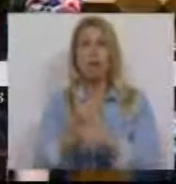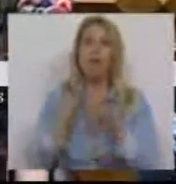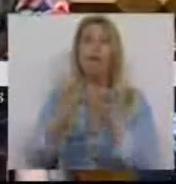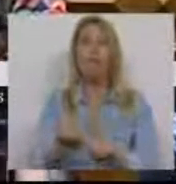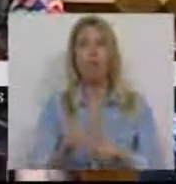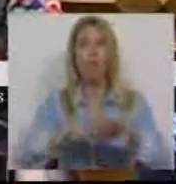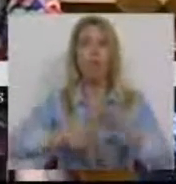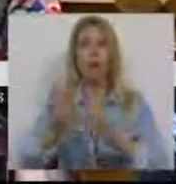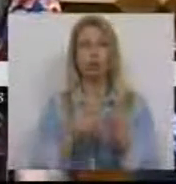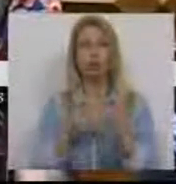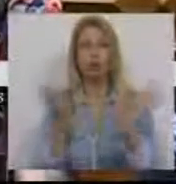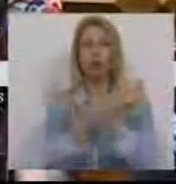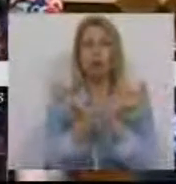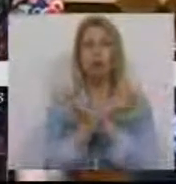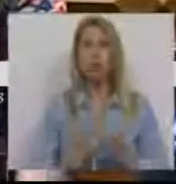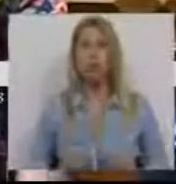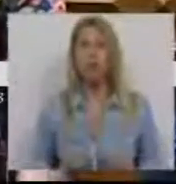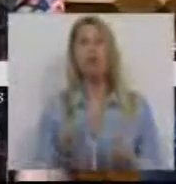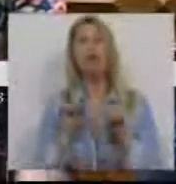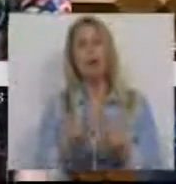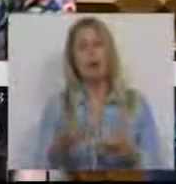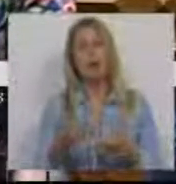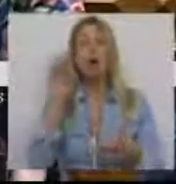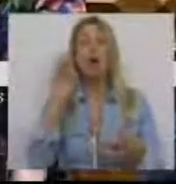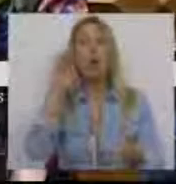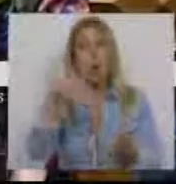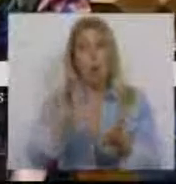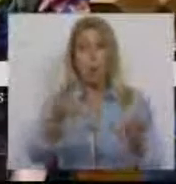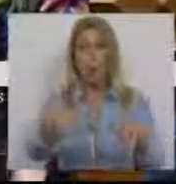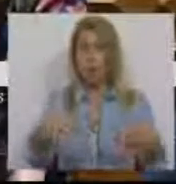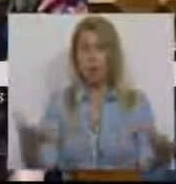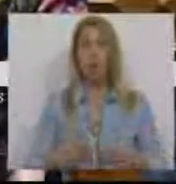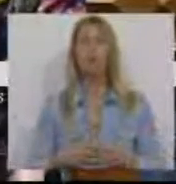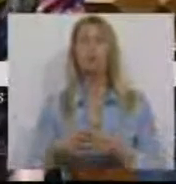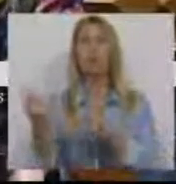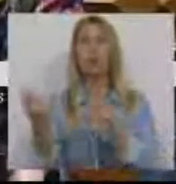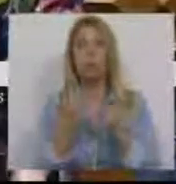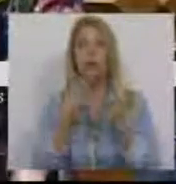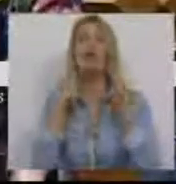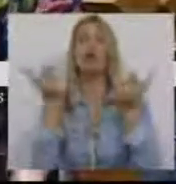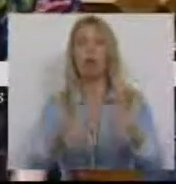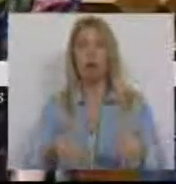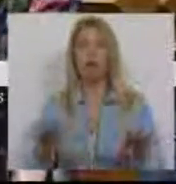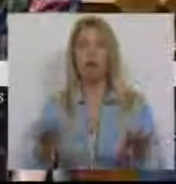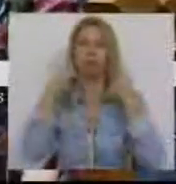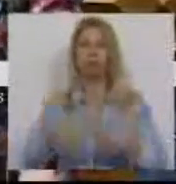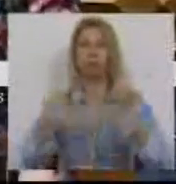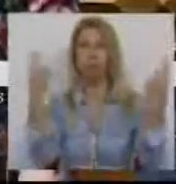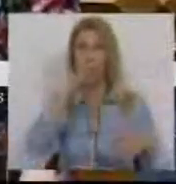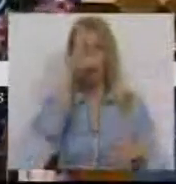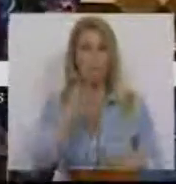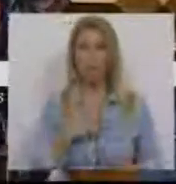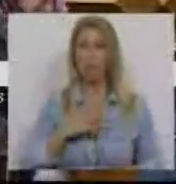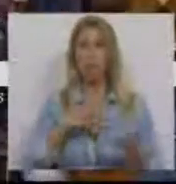por isso nós entendemos, de facto, que na conclusão deste debate fica, mais uma vez, assumido que o Governo não quer resolver o